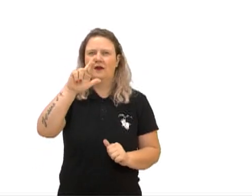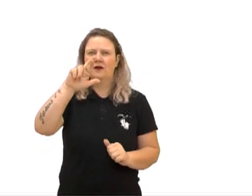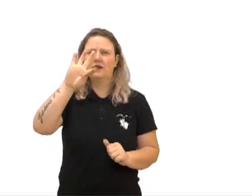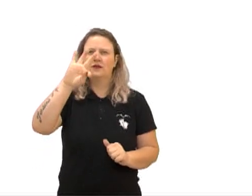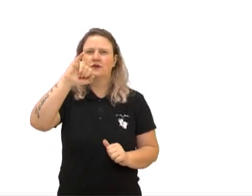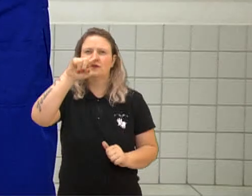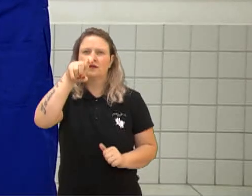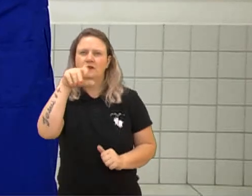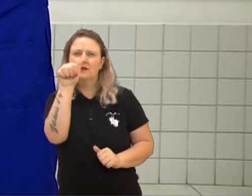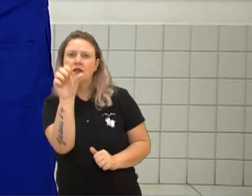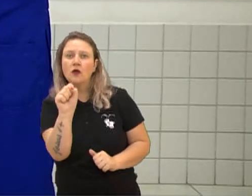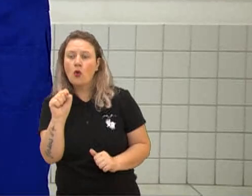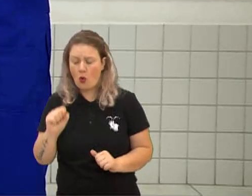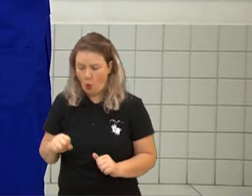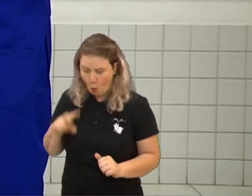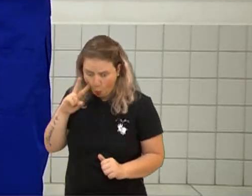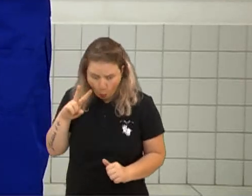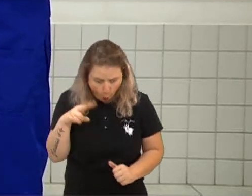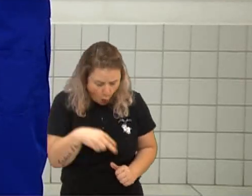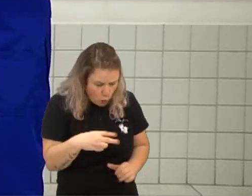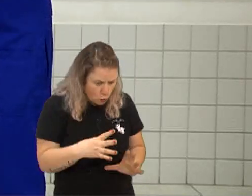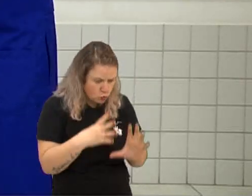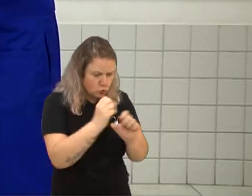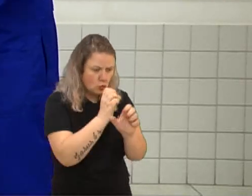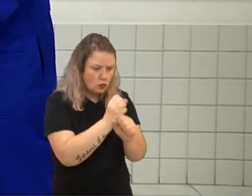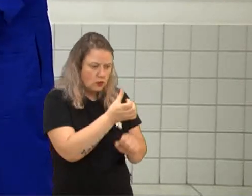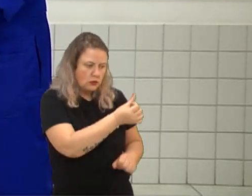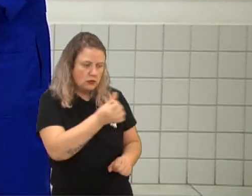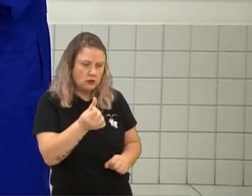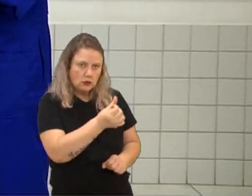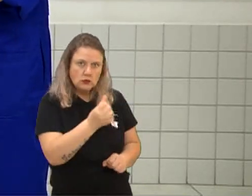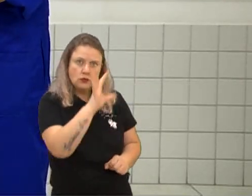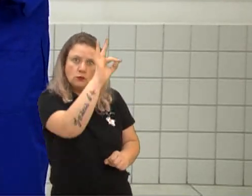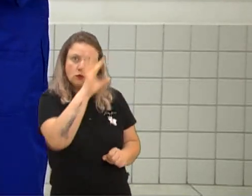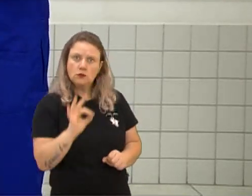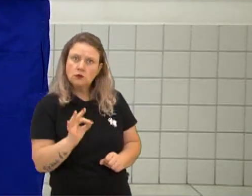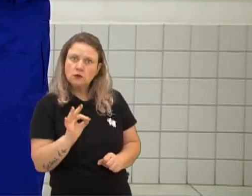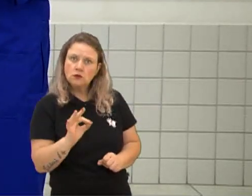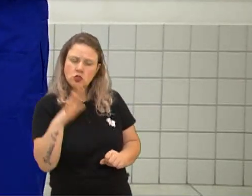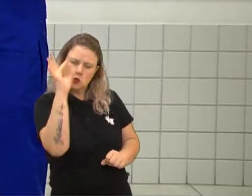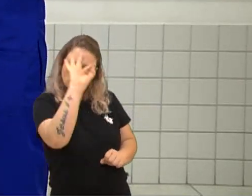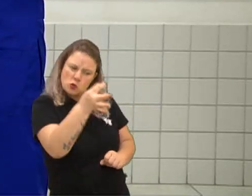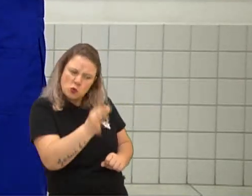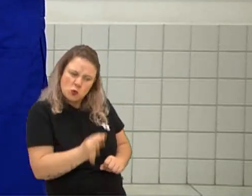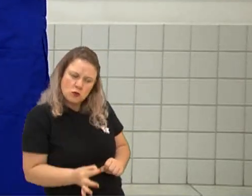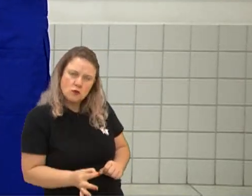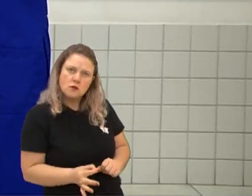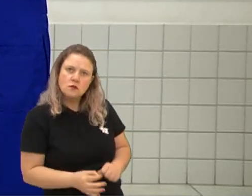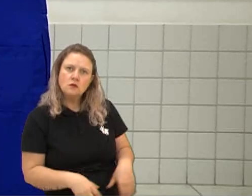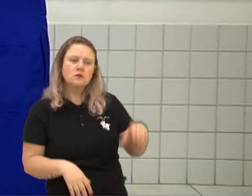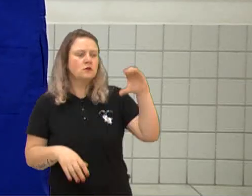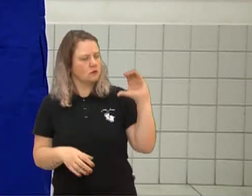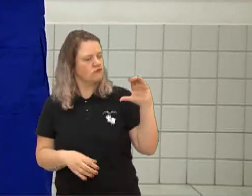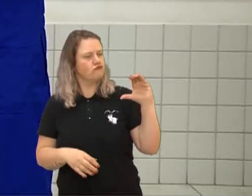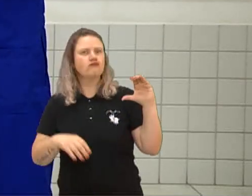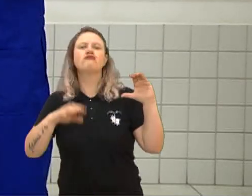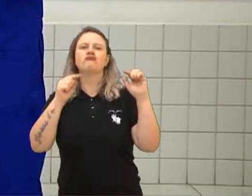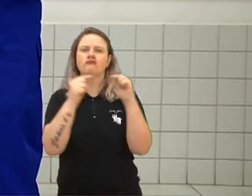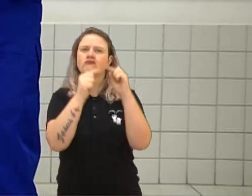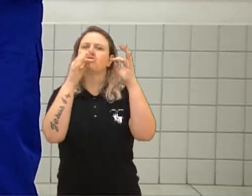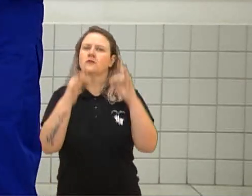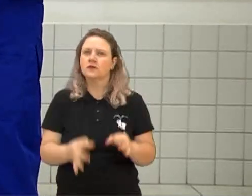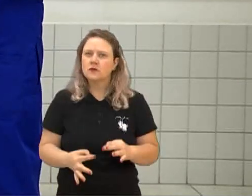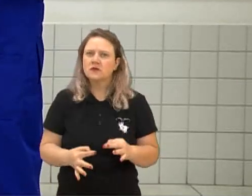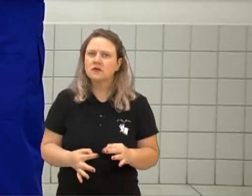acertou aí? Muita gente, 66%, professora Rosa, marcaram a letra C. Eu não estou falando que